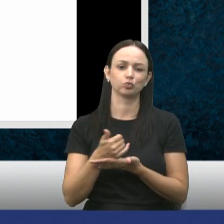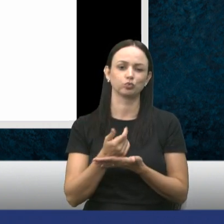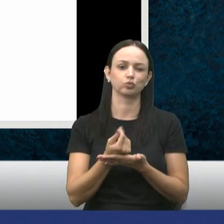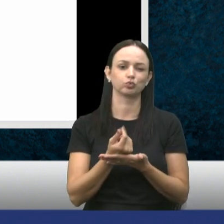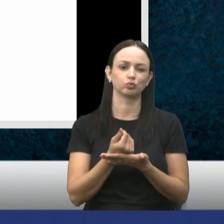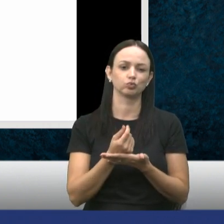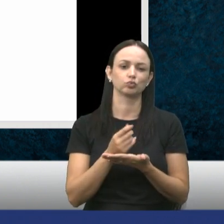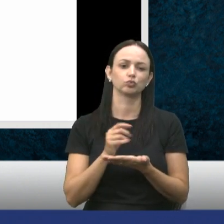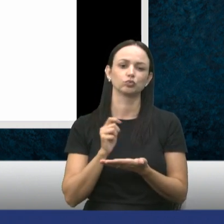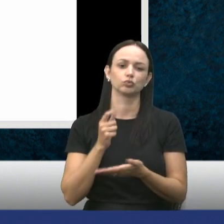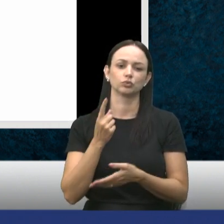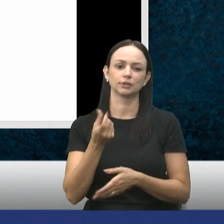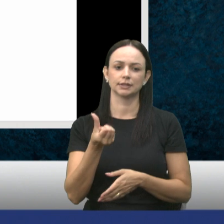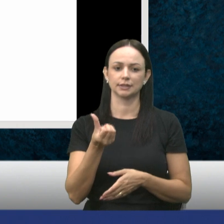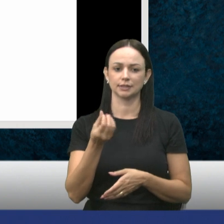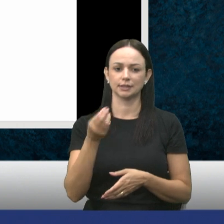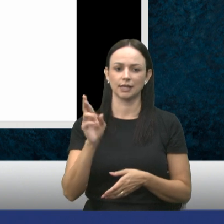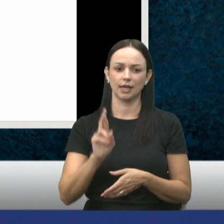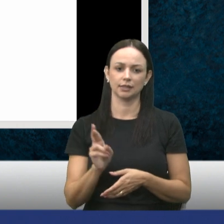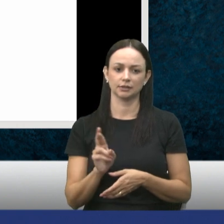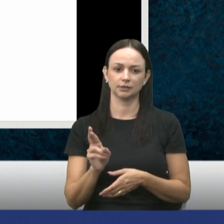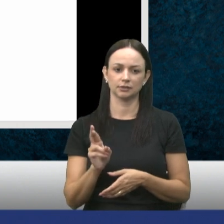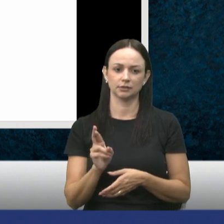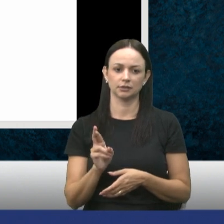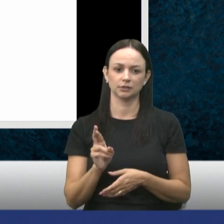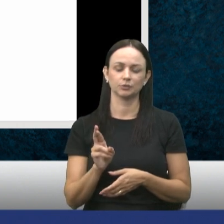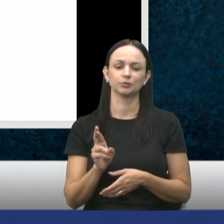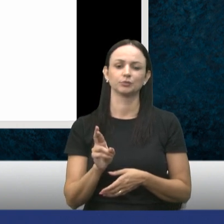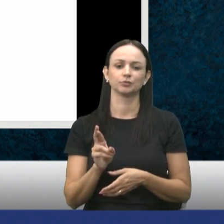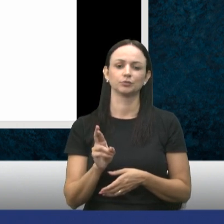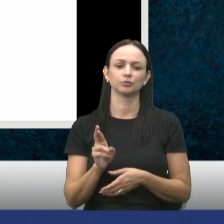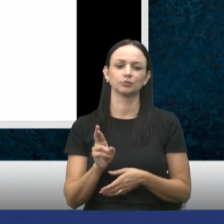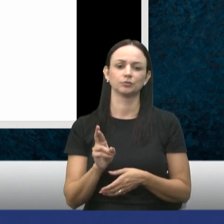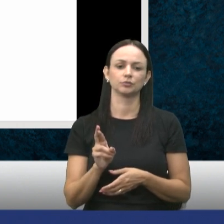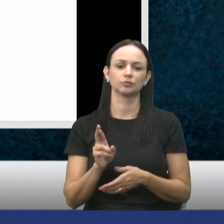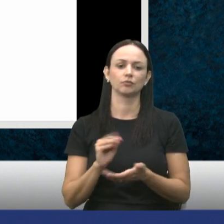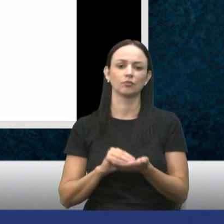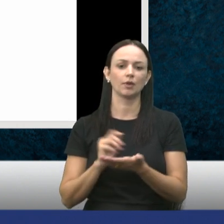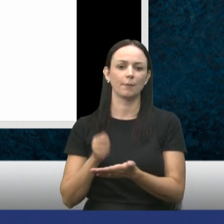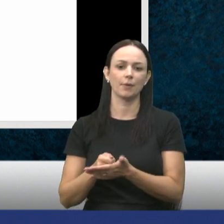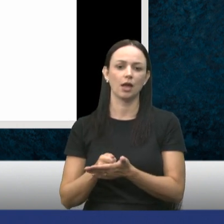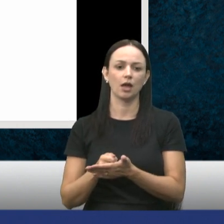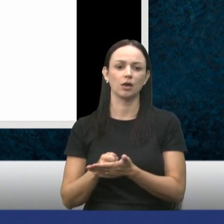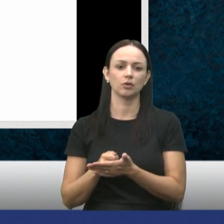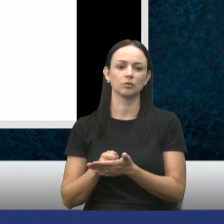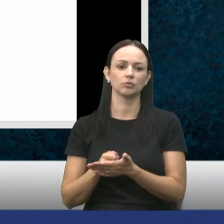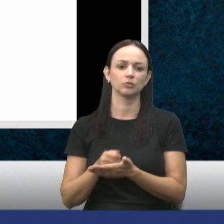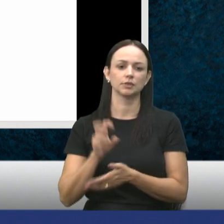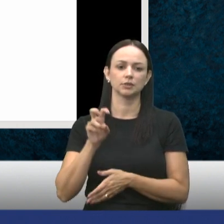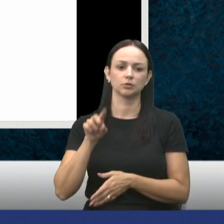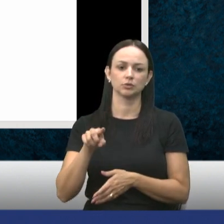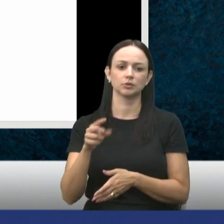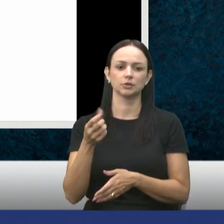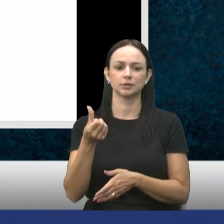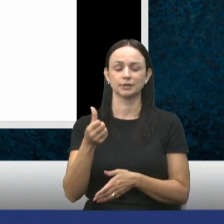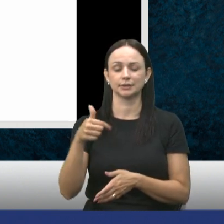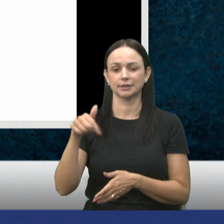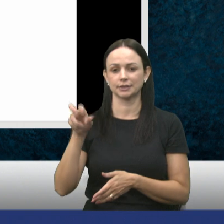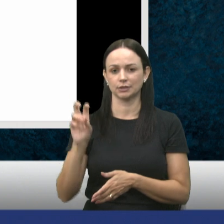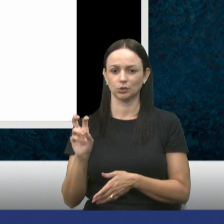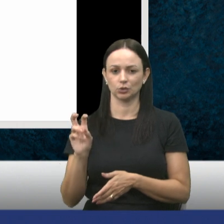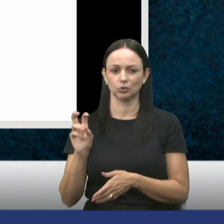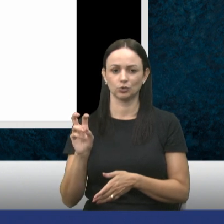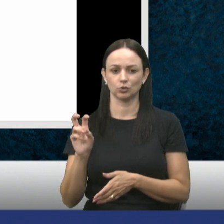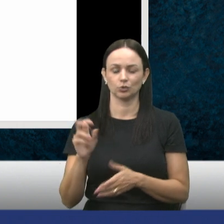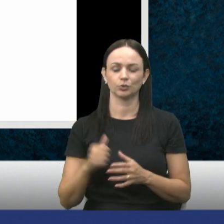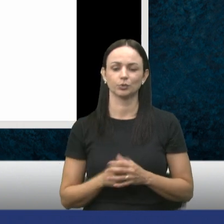pagar processado foi de R$160 e de resta pagar não processados 5.675.